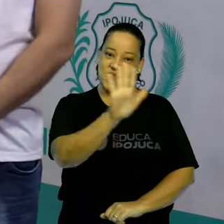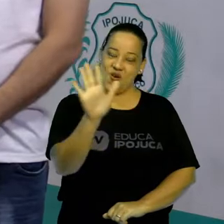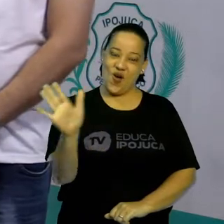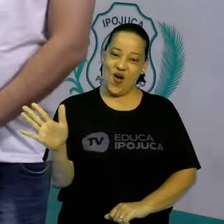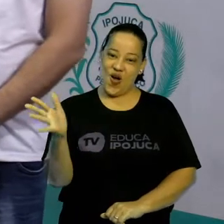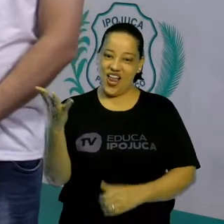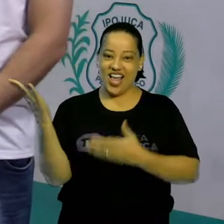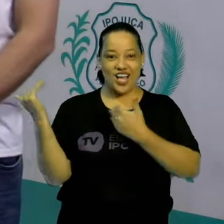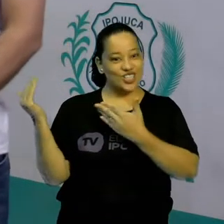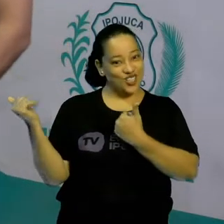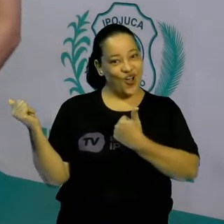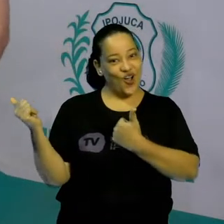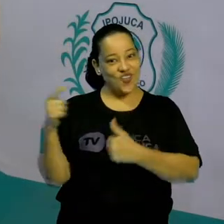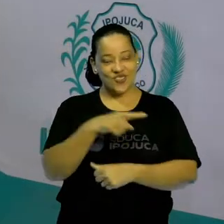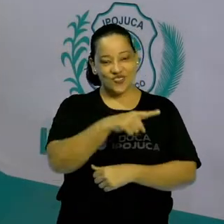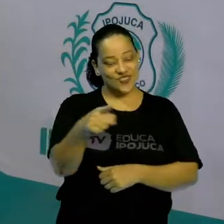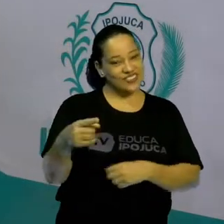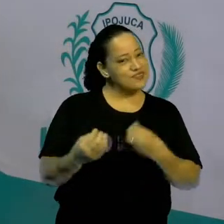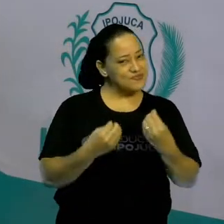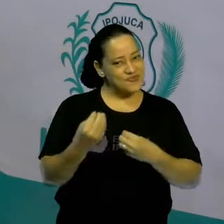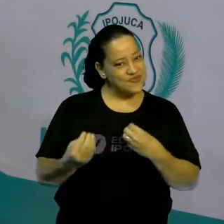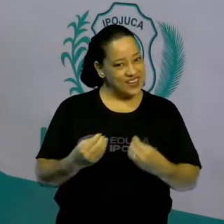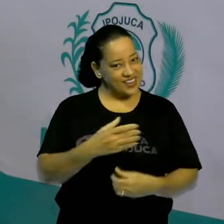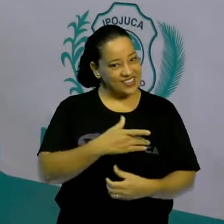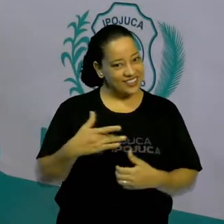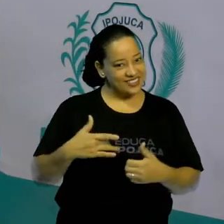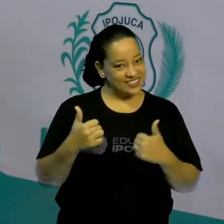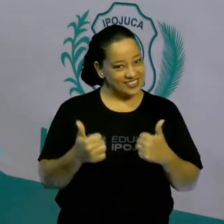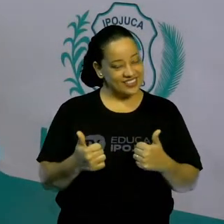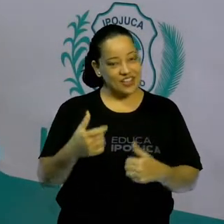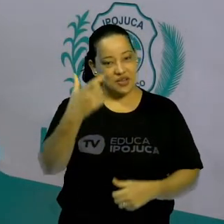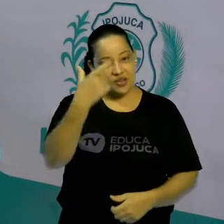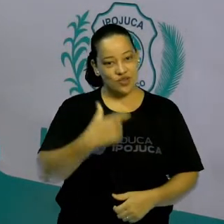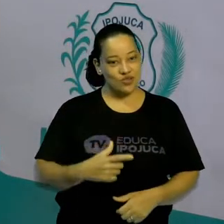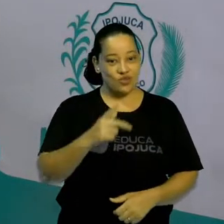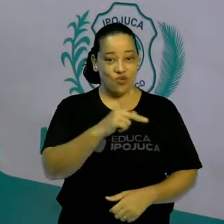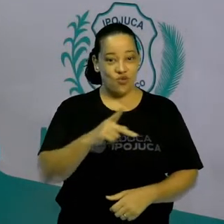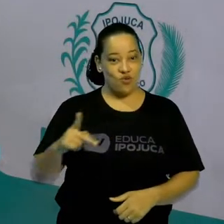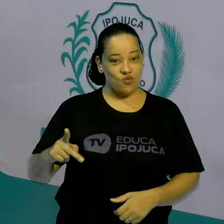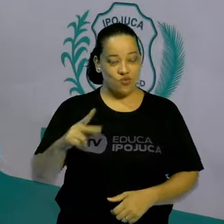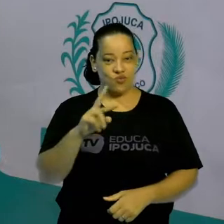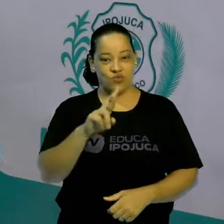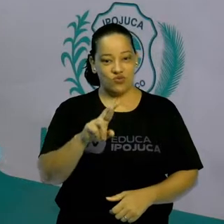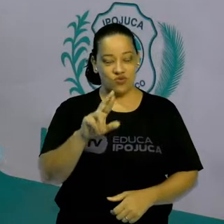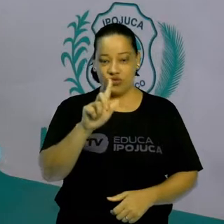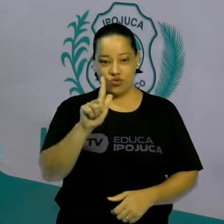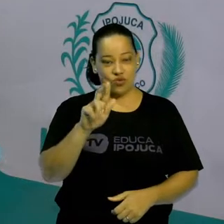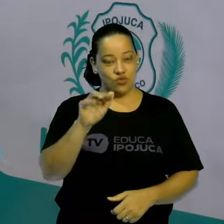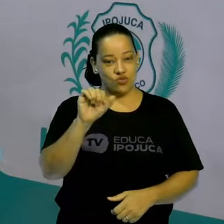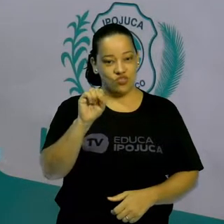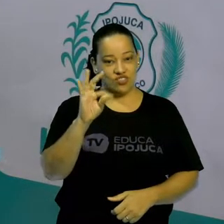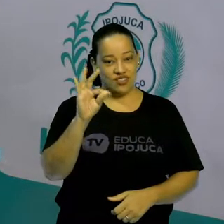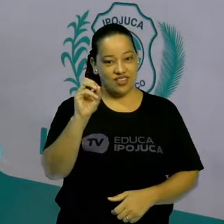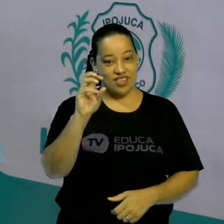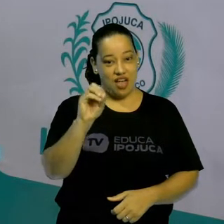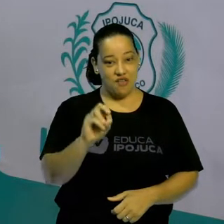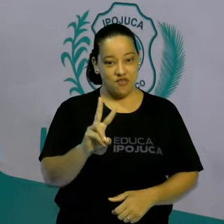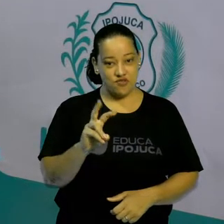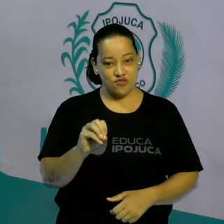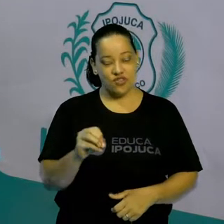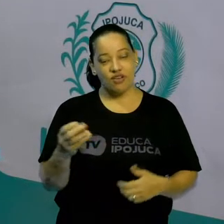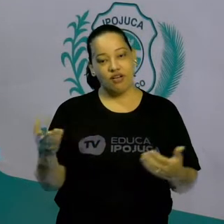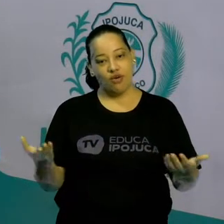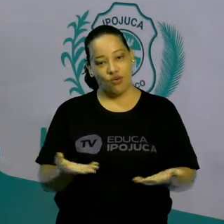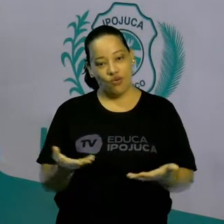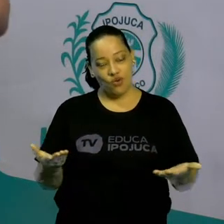Olá, jovens! Como é que estão vocês? Aqui é o professor Gustavo falando e hoje nós vamos retomar então com as nossas aulas